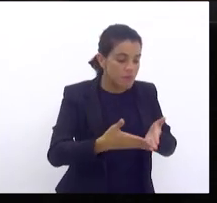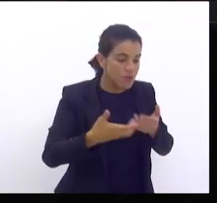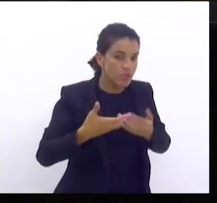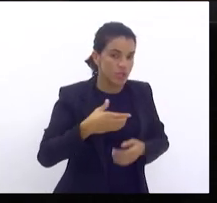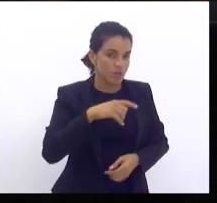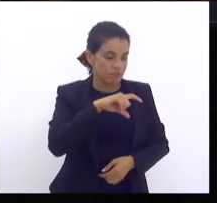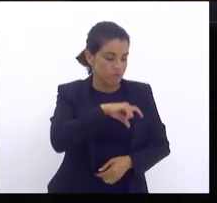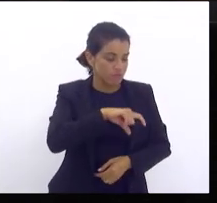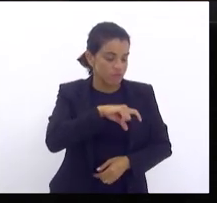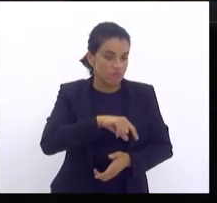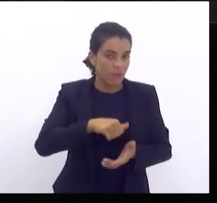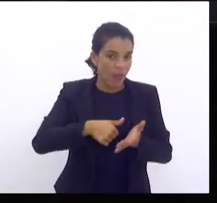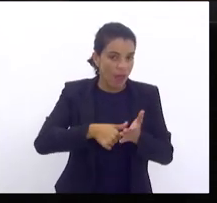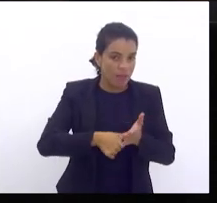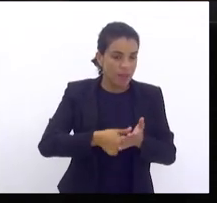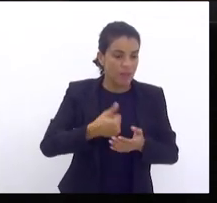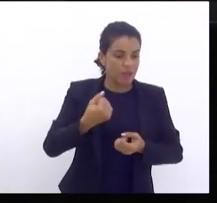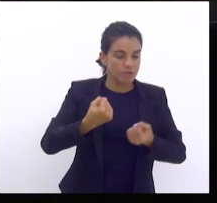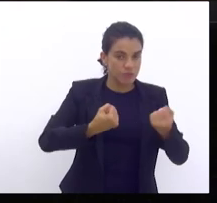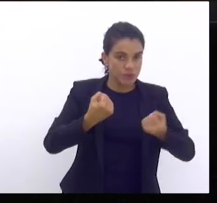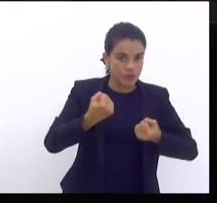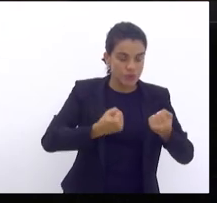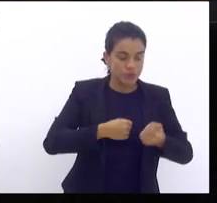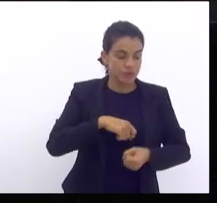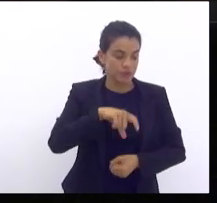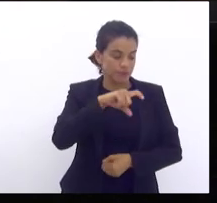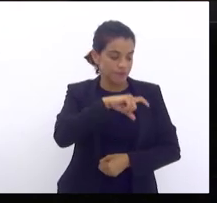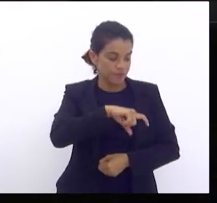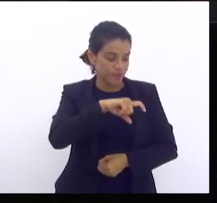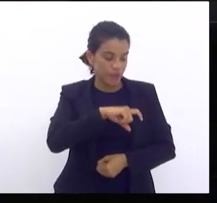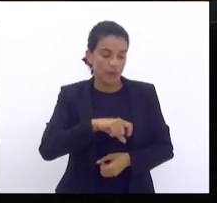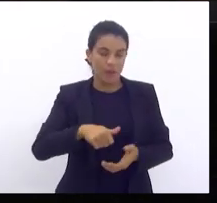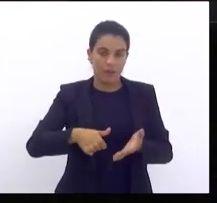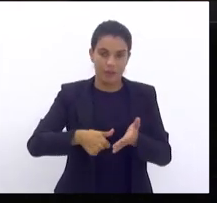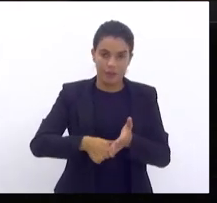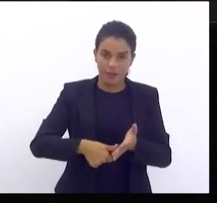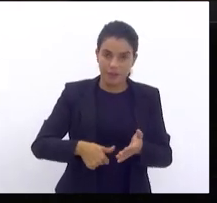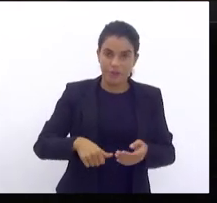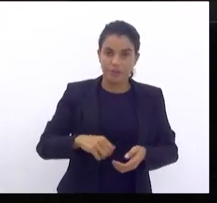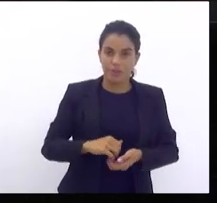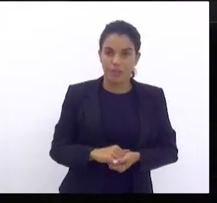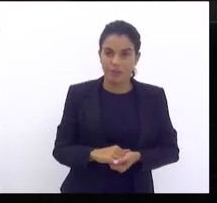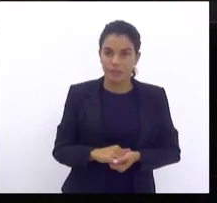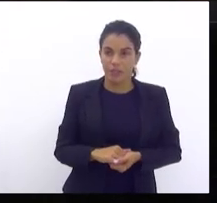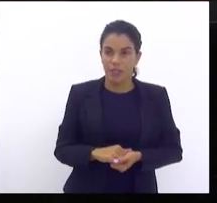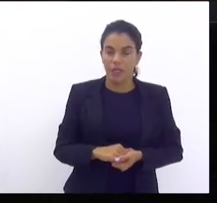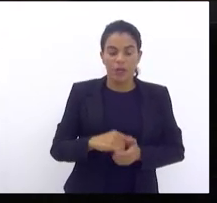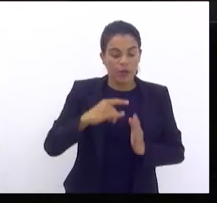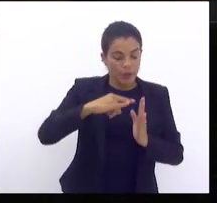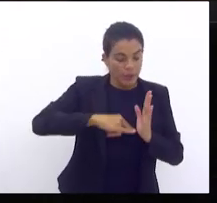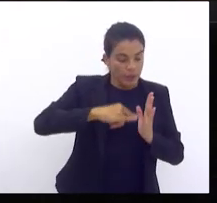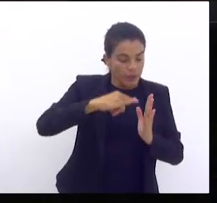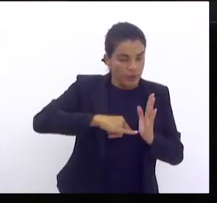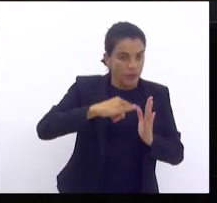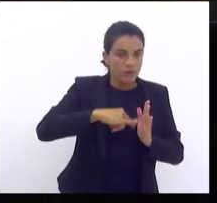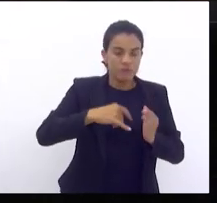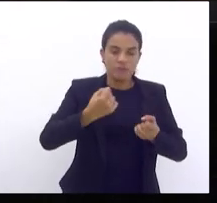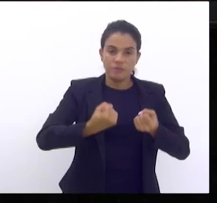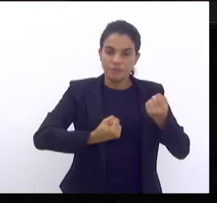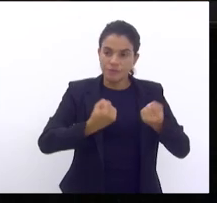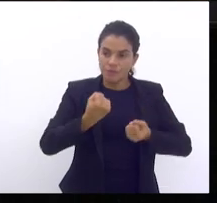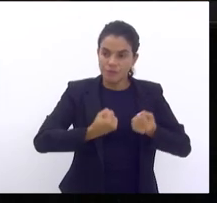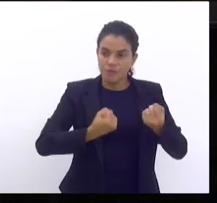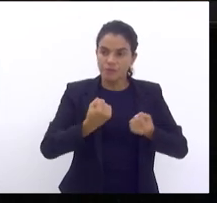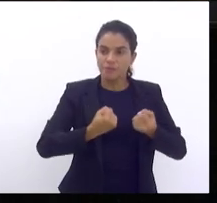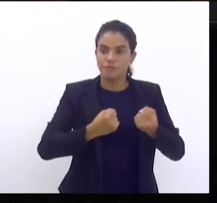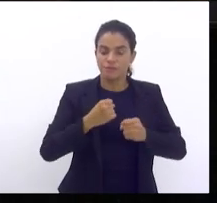carteira de motorista a carteira de identidade verificar se aquele veículo